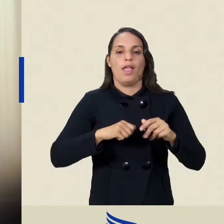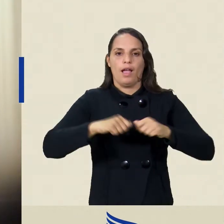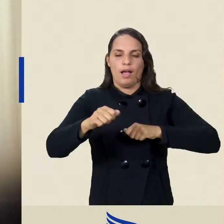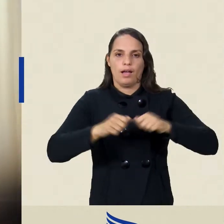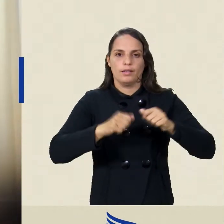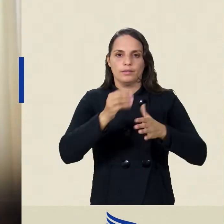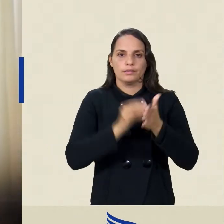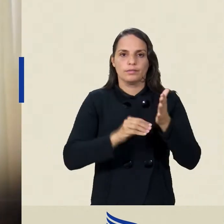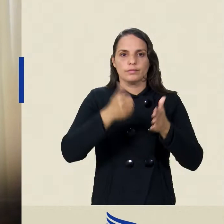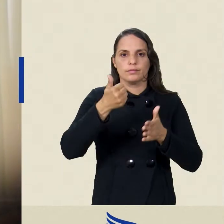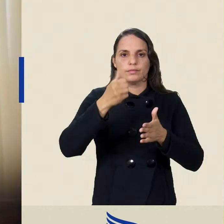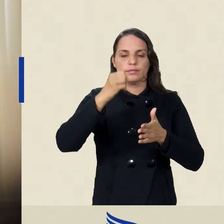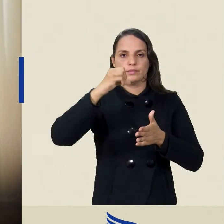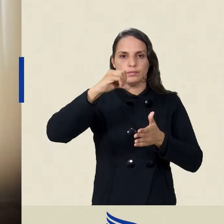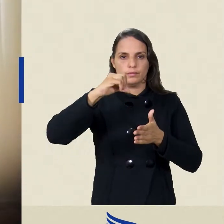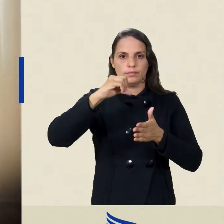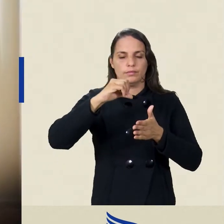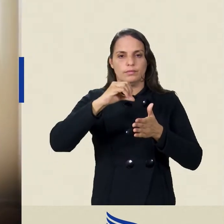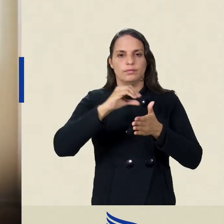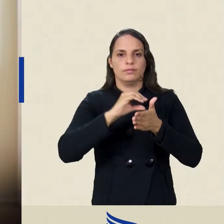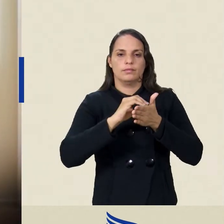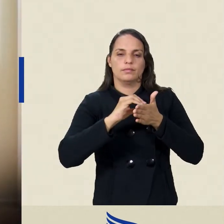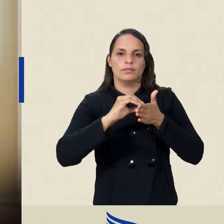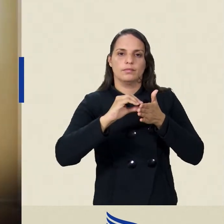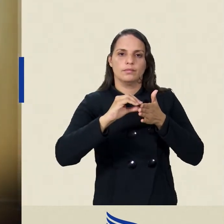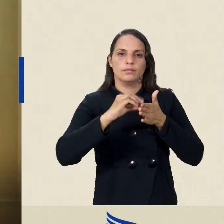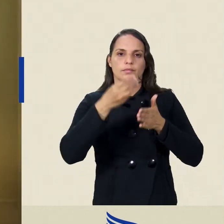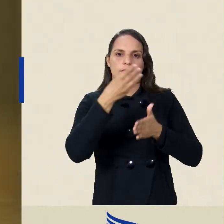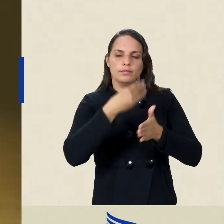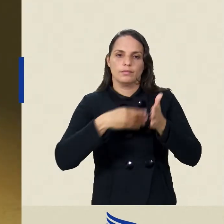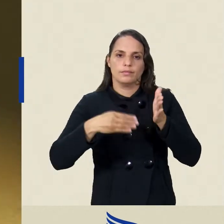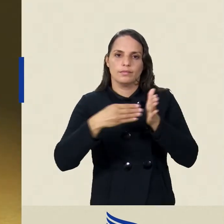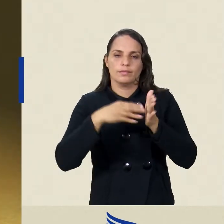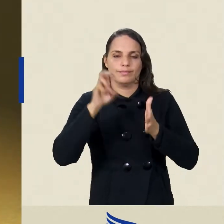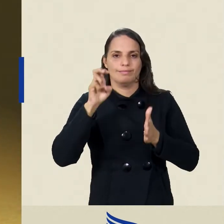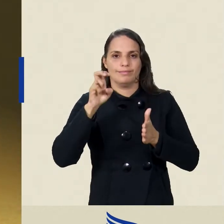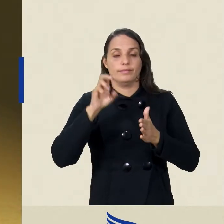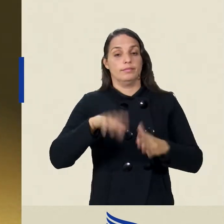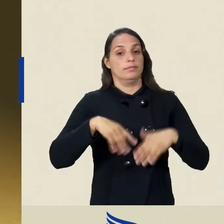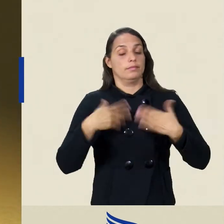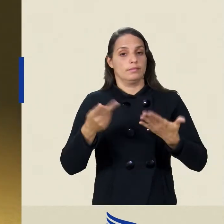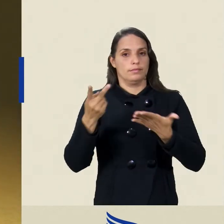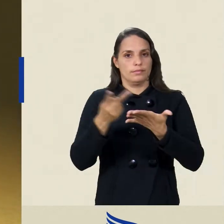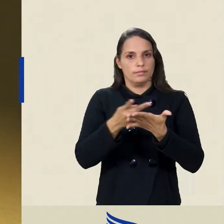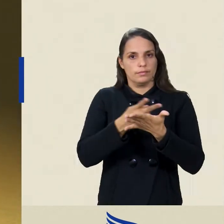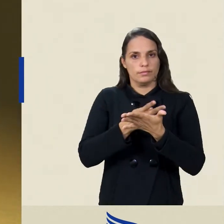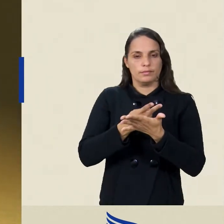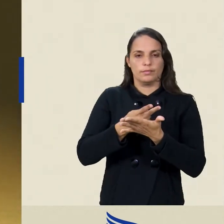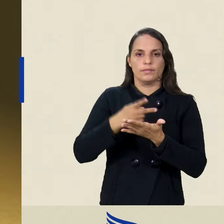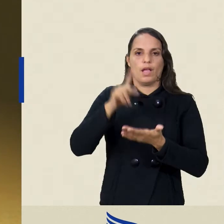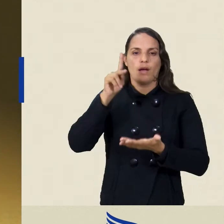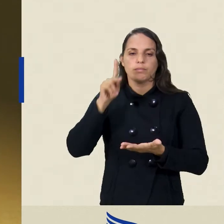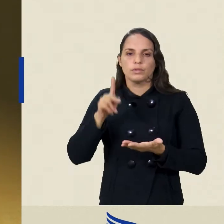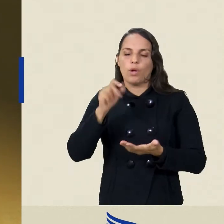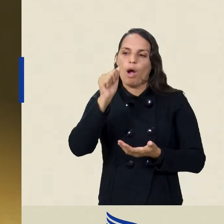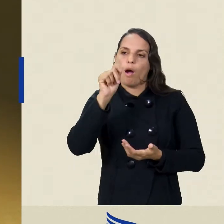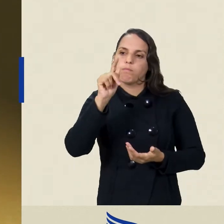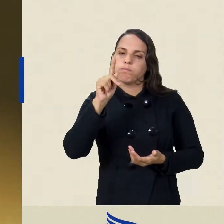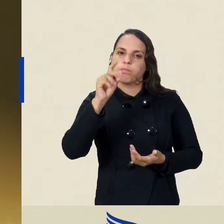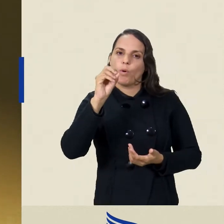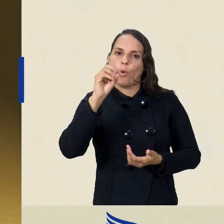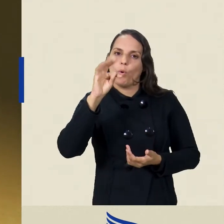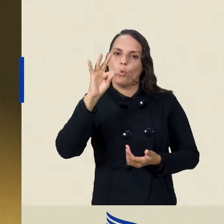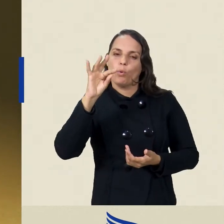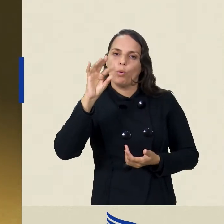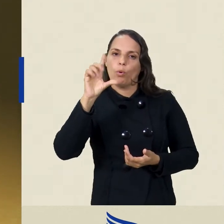capítulo 19, versículos 3 a 5. Aconteceu que, estando Apolo em Corinto, Paulo,